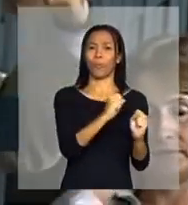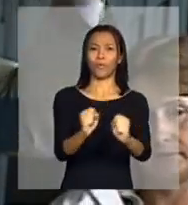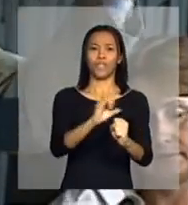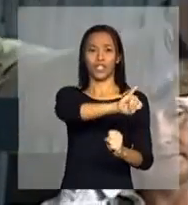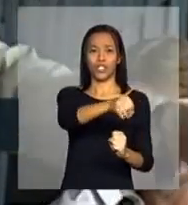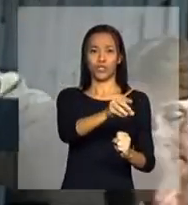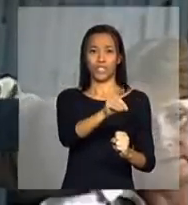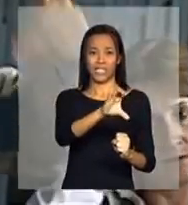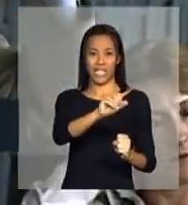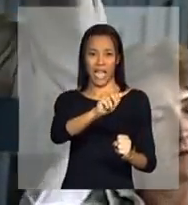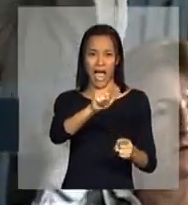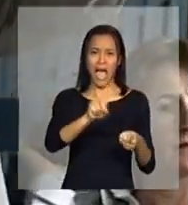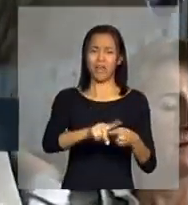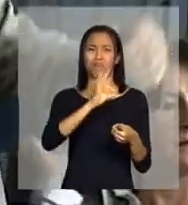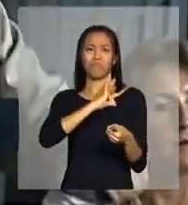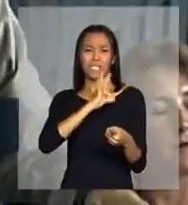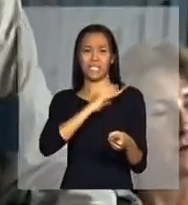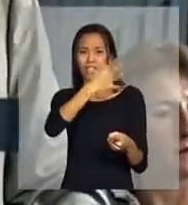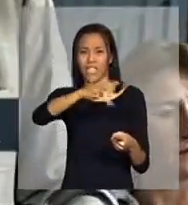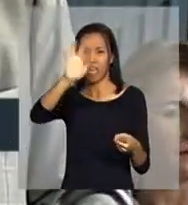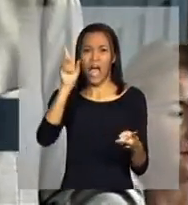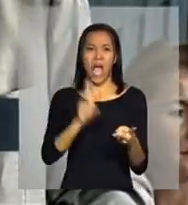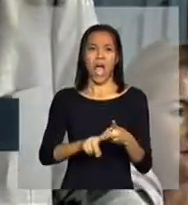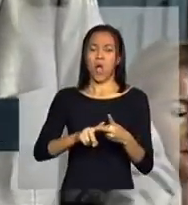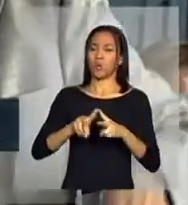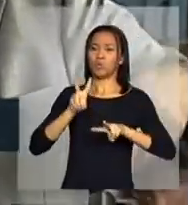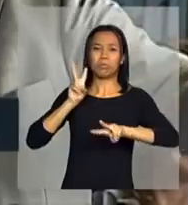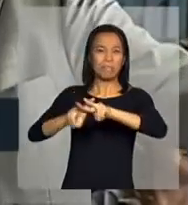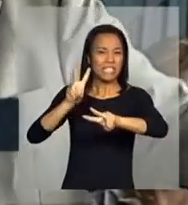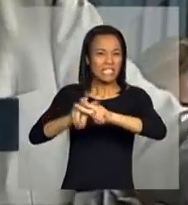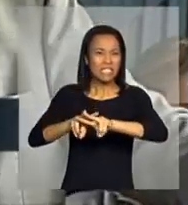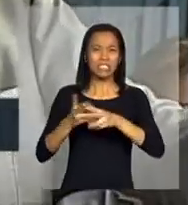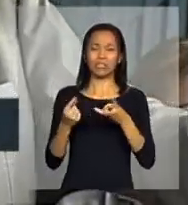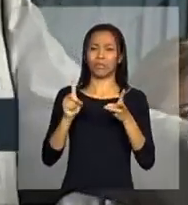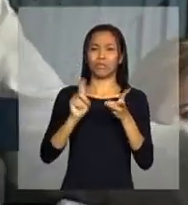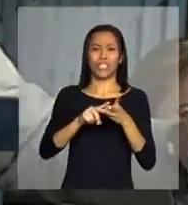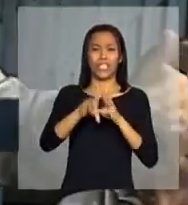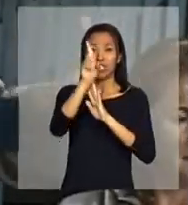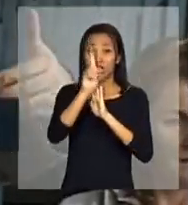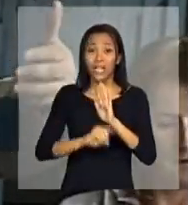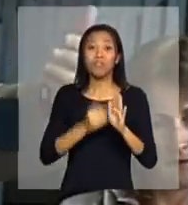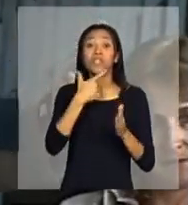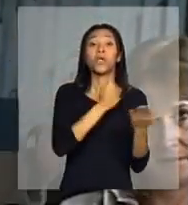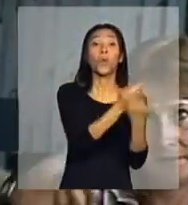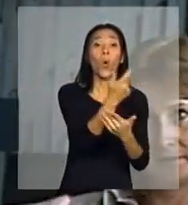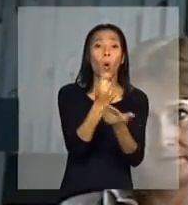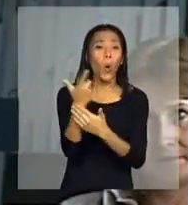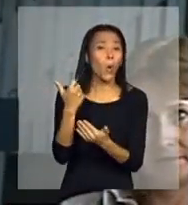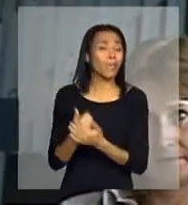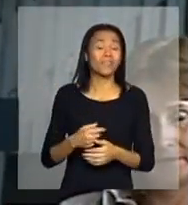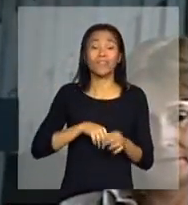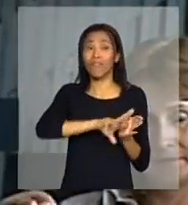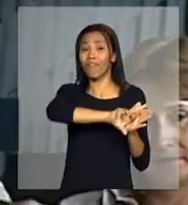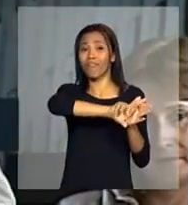da Polícia Federal, dos presídios, do direito do consumidor, ou seja, tantas coisas que por aqui